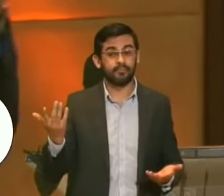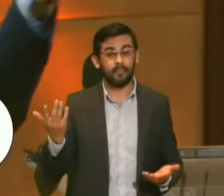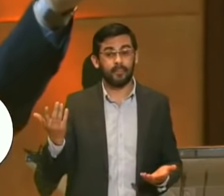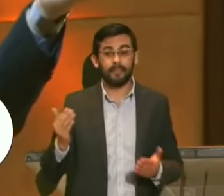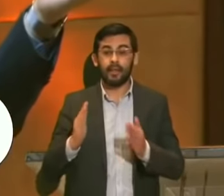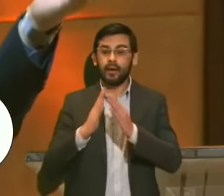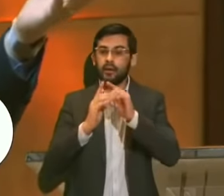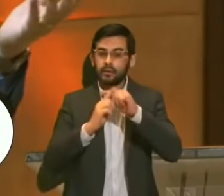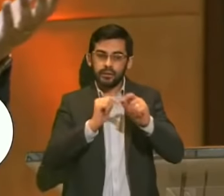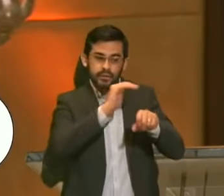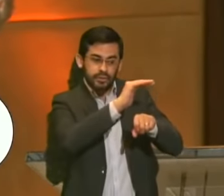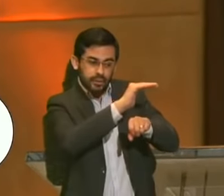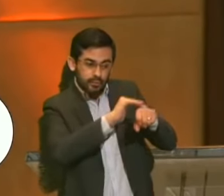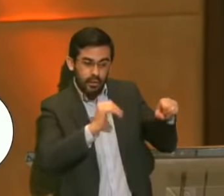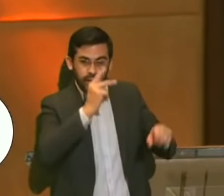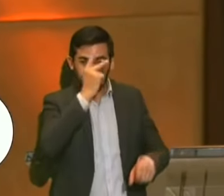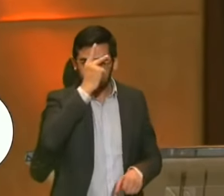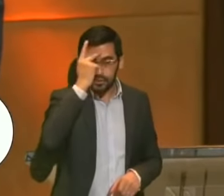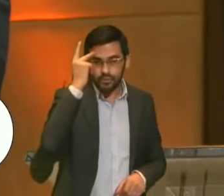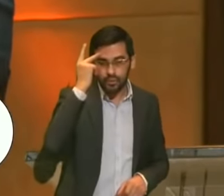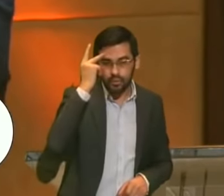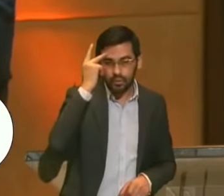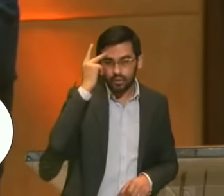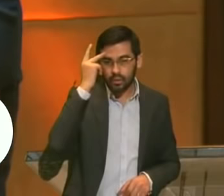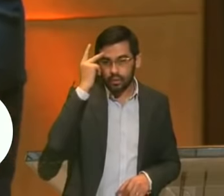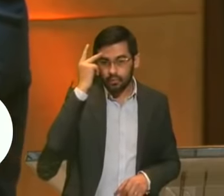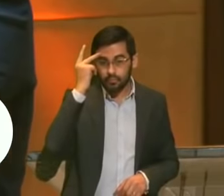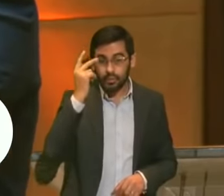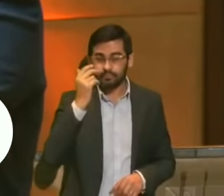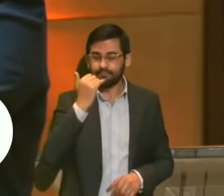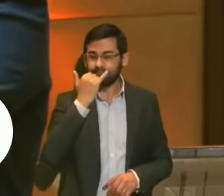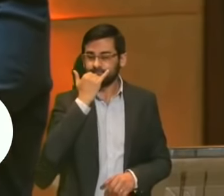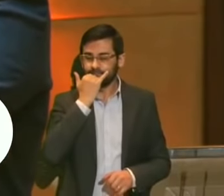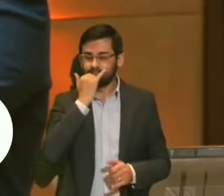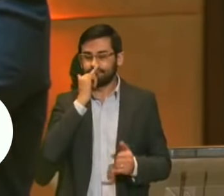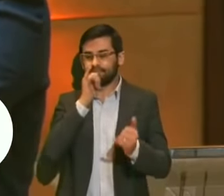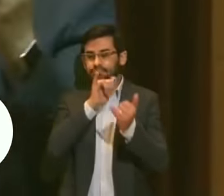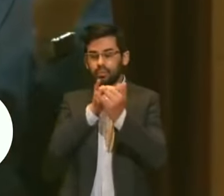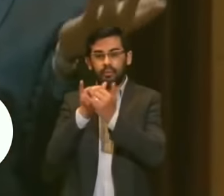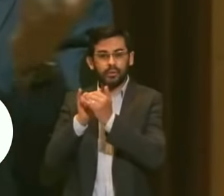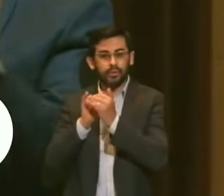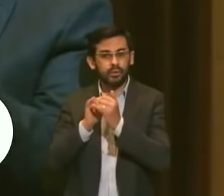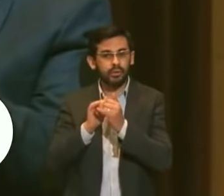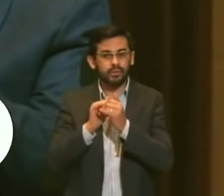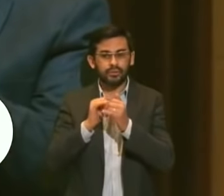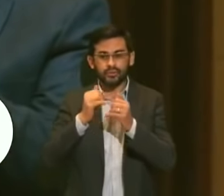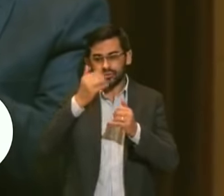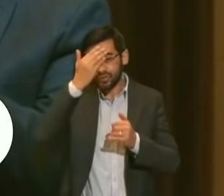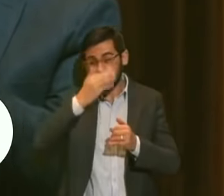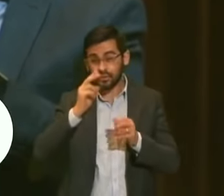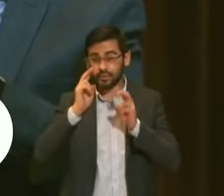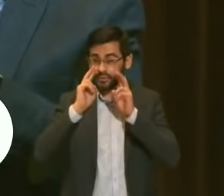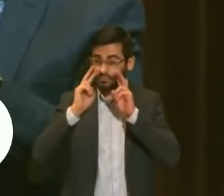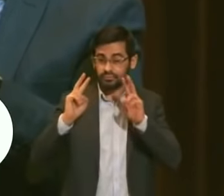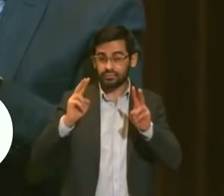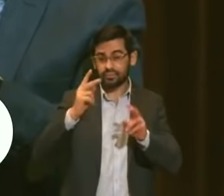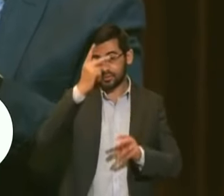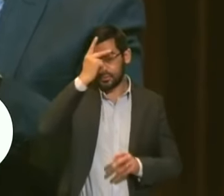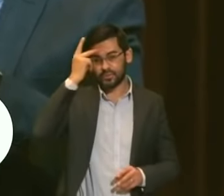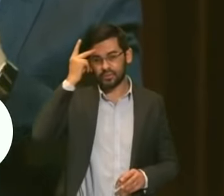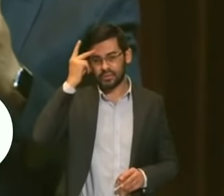A igreja vai chamar essa pessoa para pedir perdão publicamente. E se ela não quiser pedir perdão